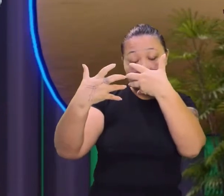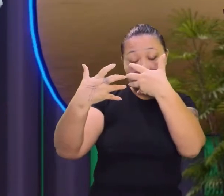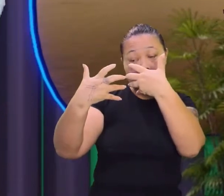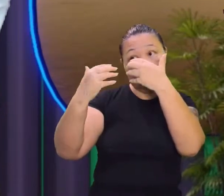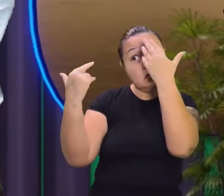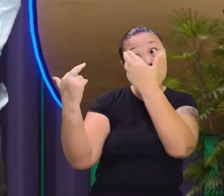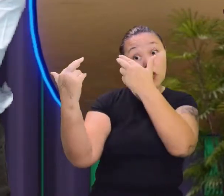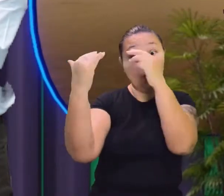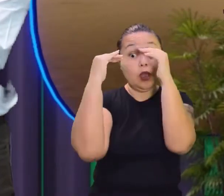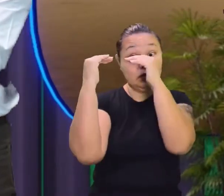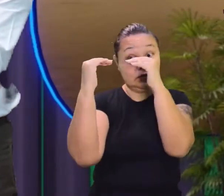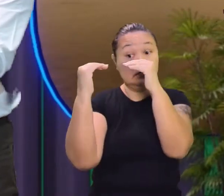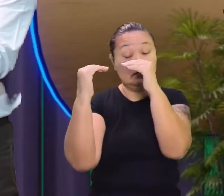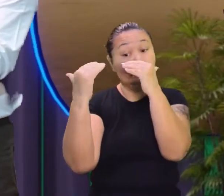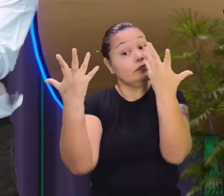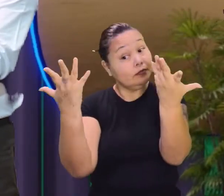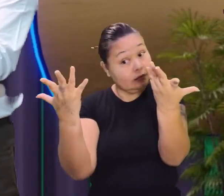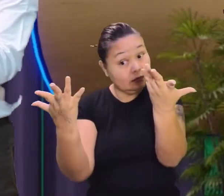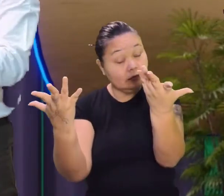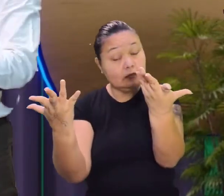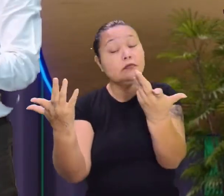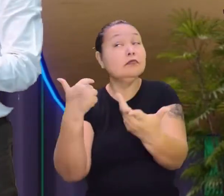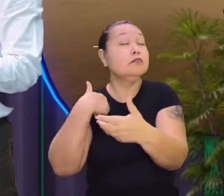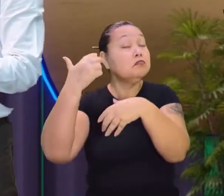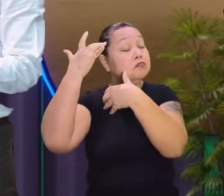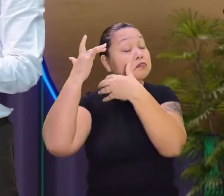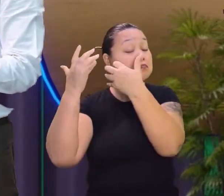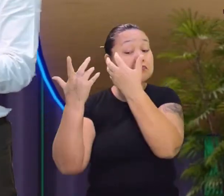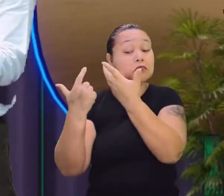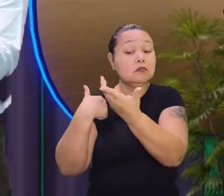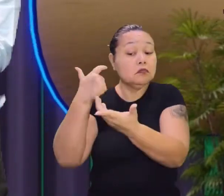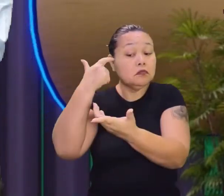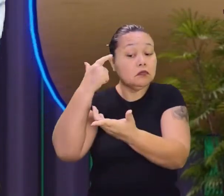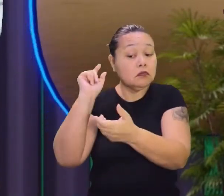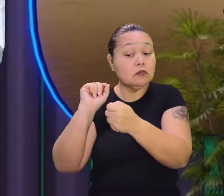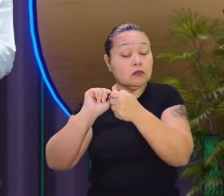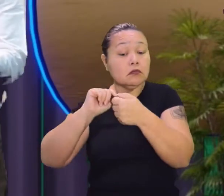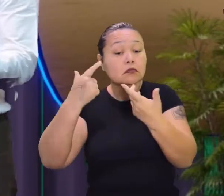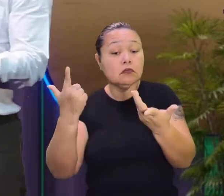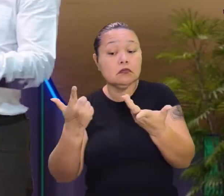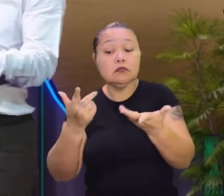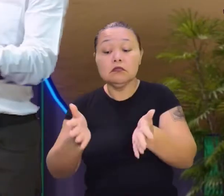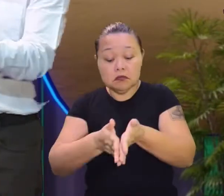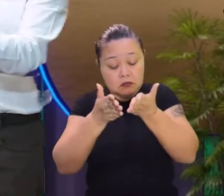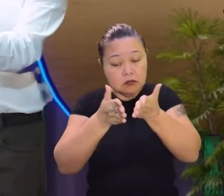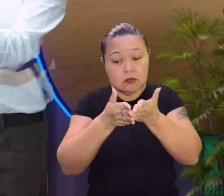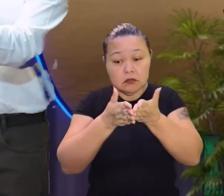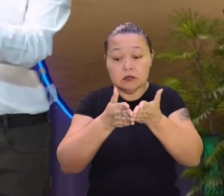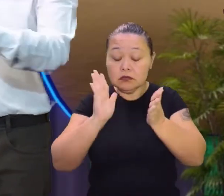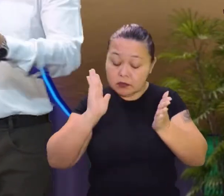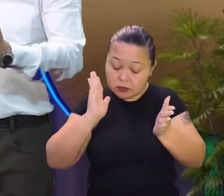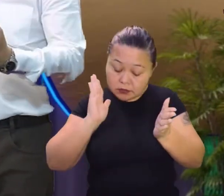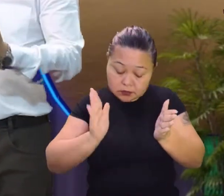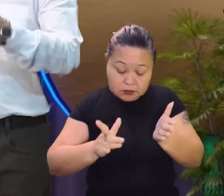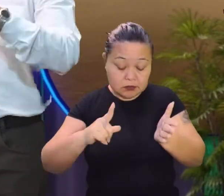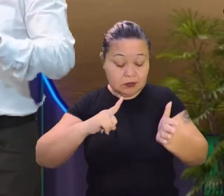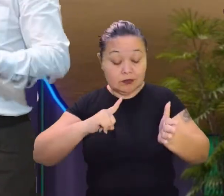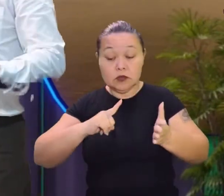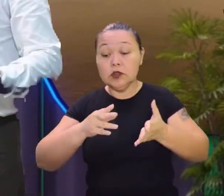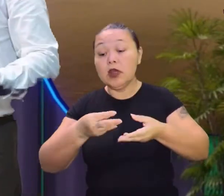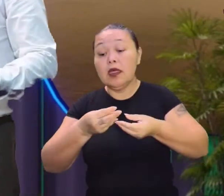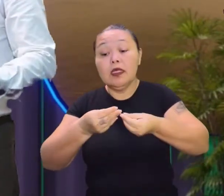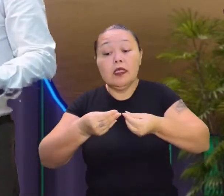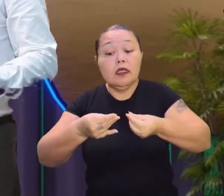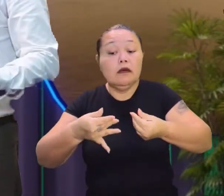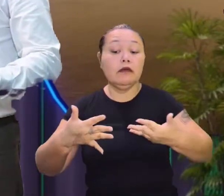intelectualmente iguais? É uma reflexão, né? Exato. Então, quer dizer que a pessoa pobre tem já a condição